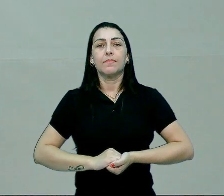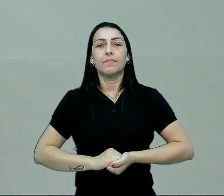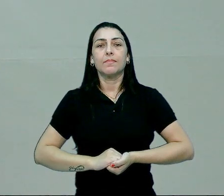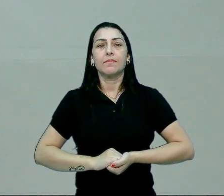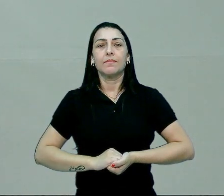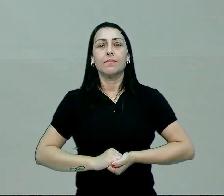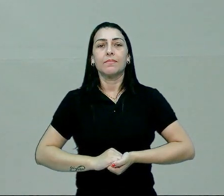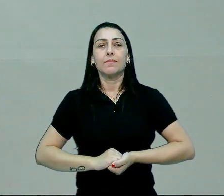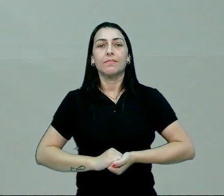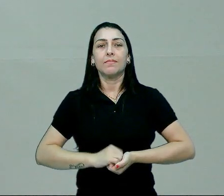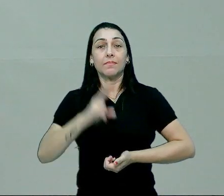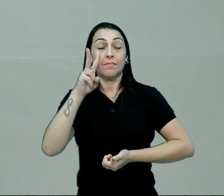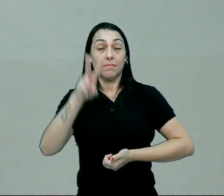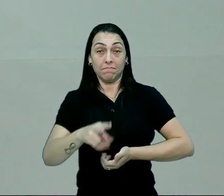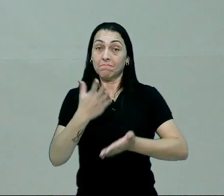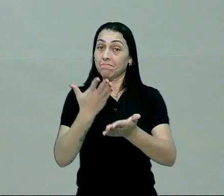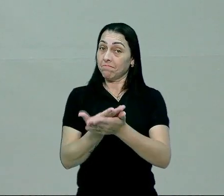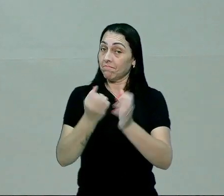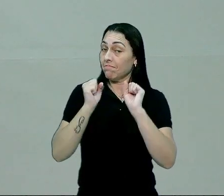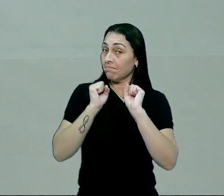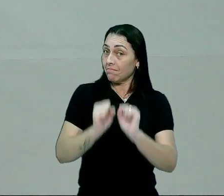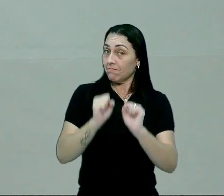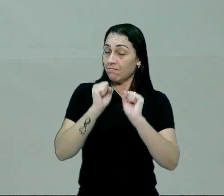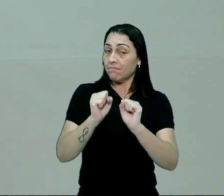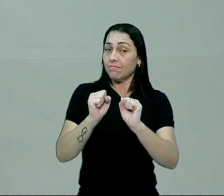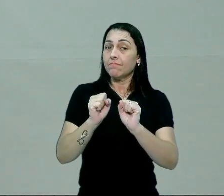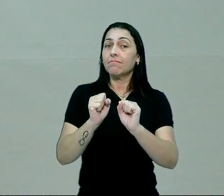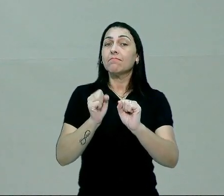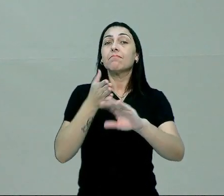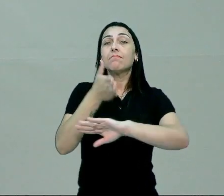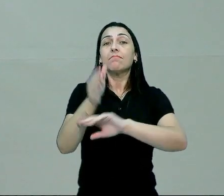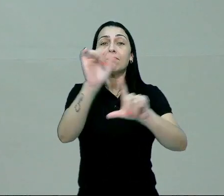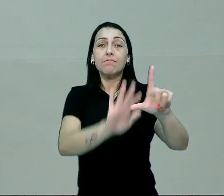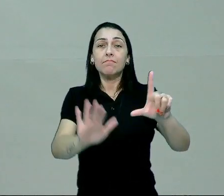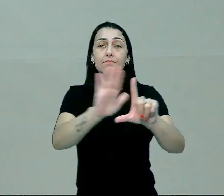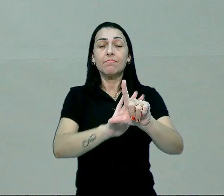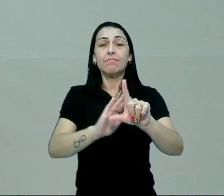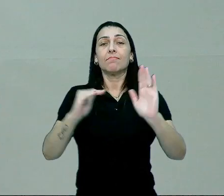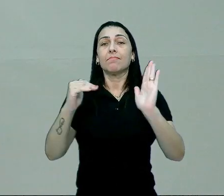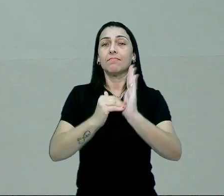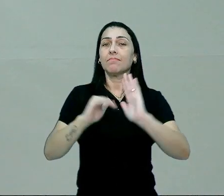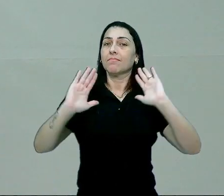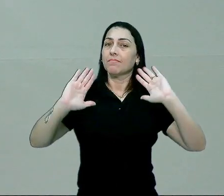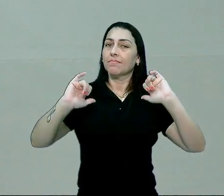Para rever essa aula, vocês podem estar acessando as nossas plataformas. Até mais.